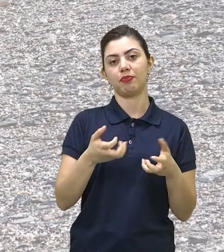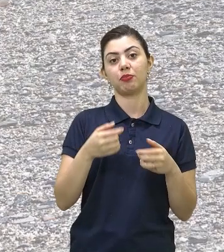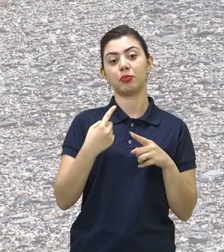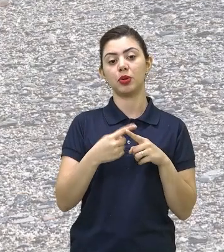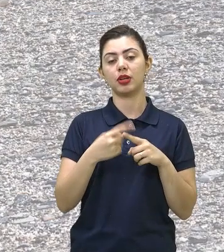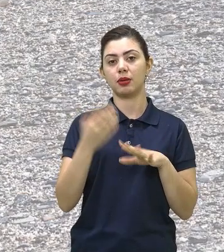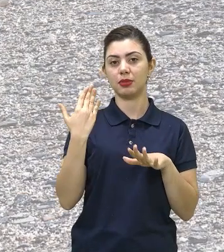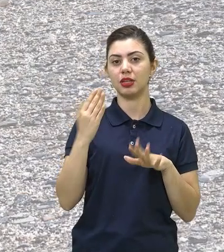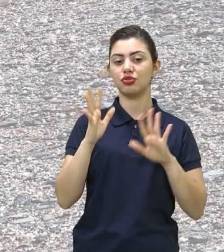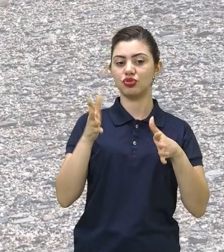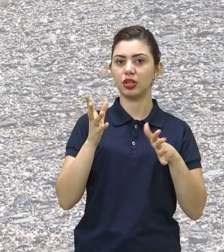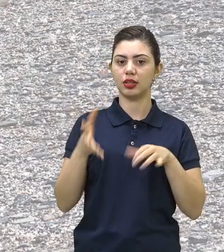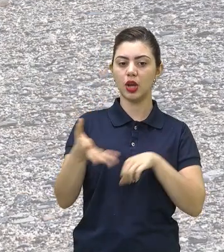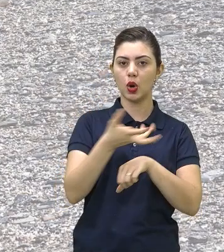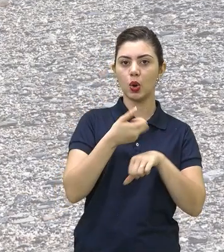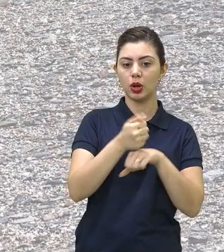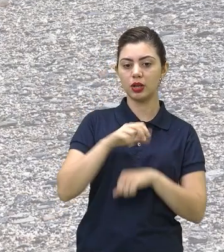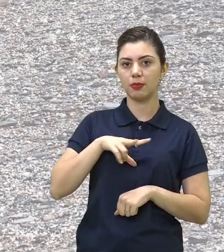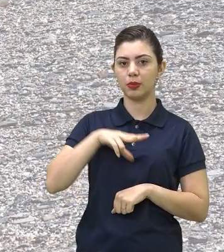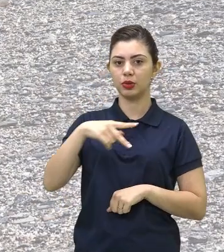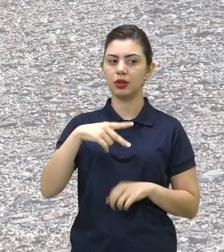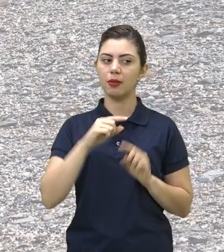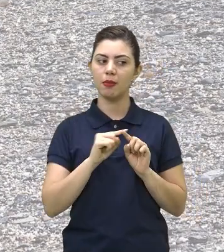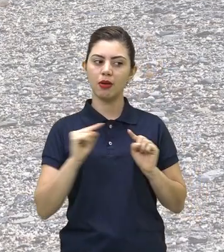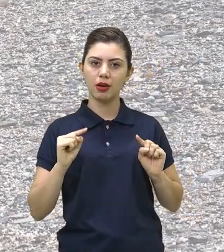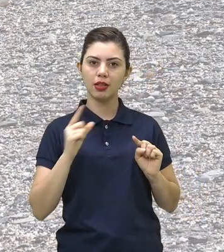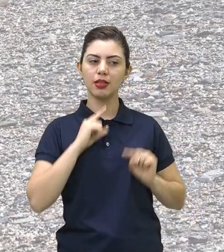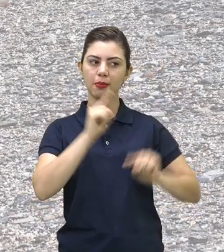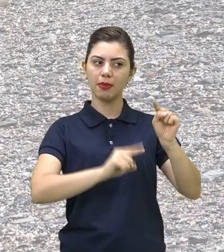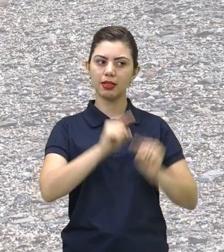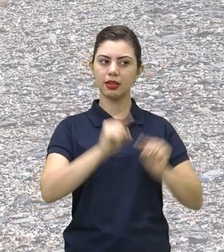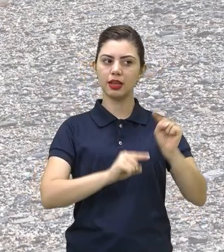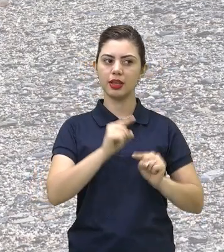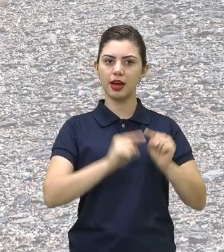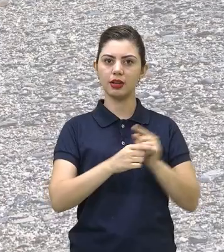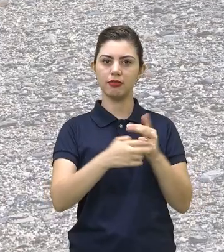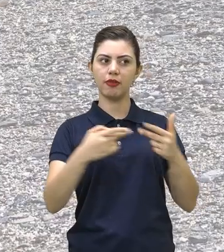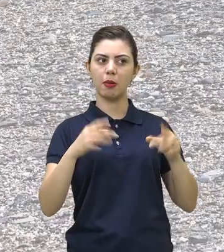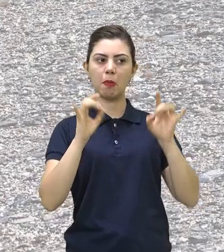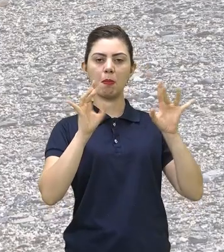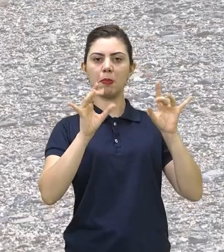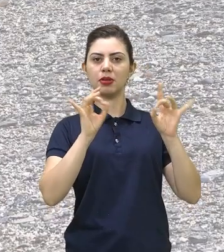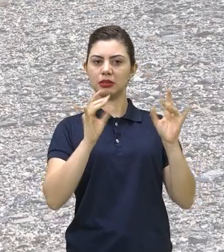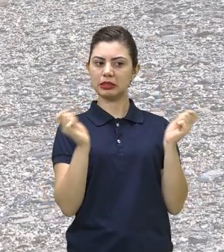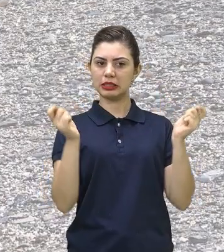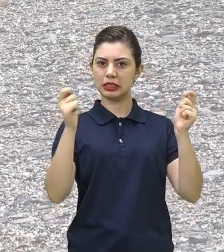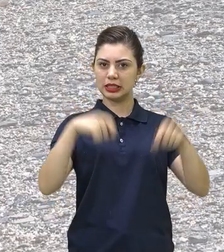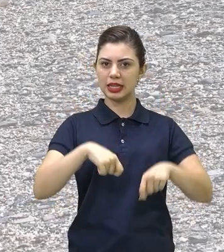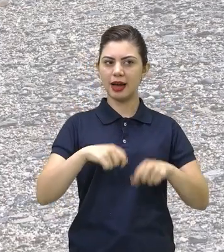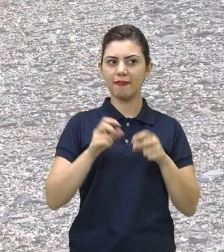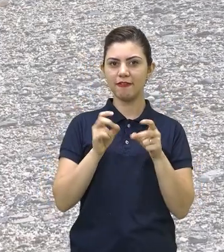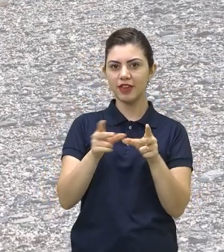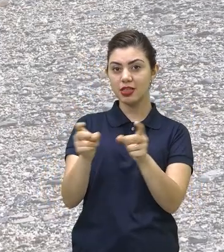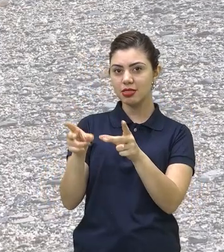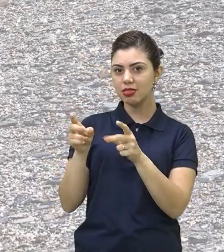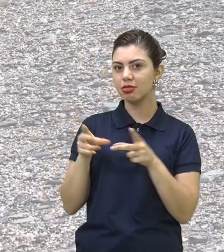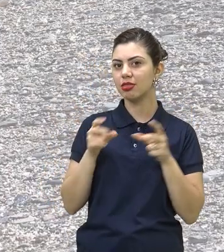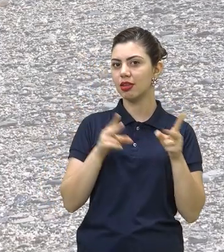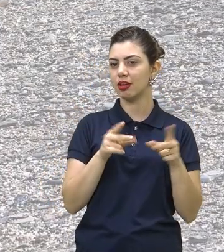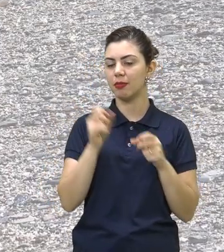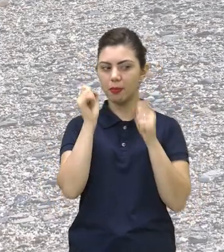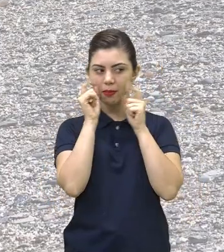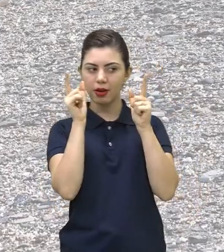portuguesa, mas que tem produtos rentáveis, produtos que podem ser vendidos então